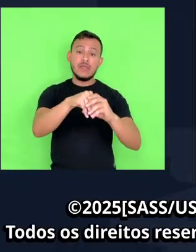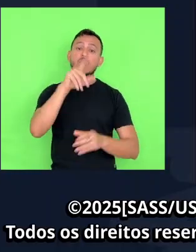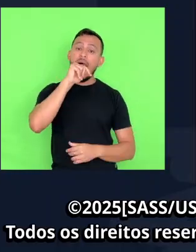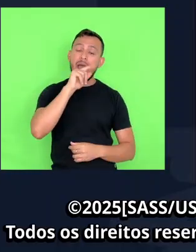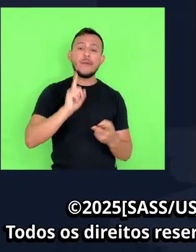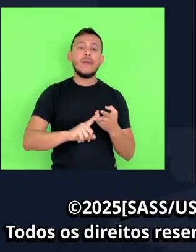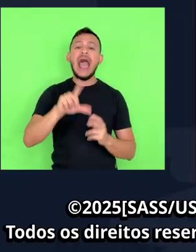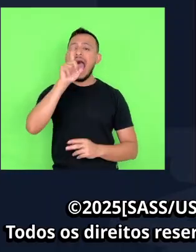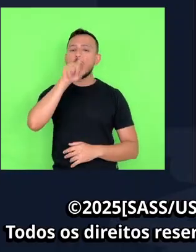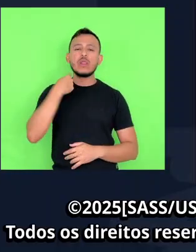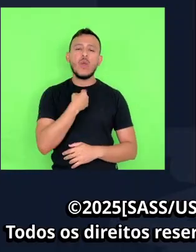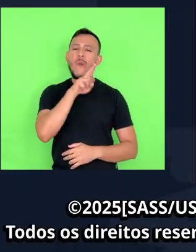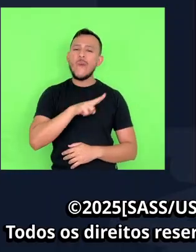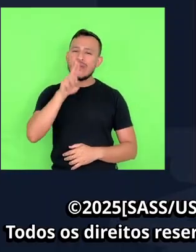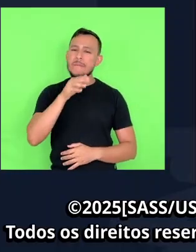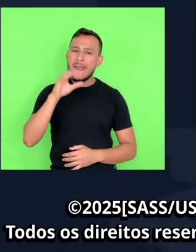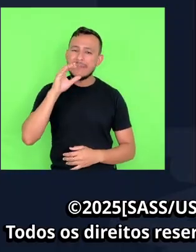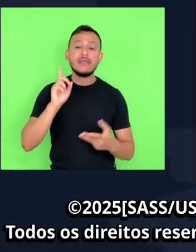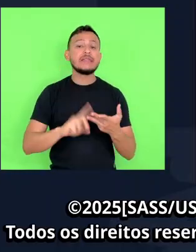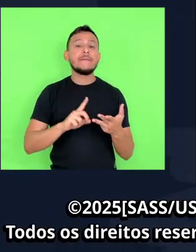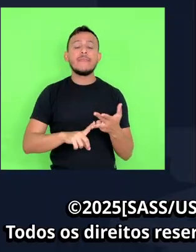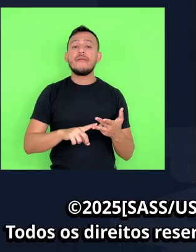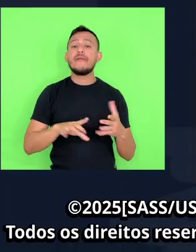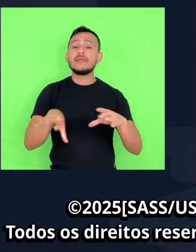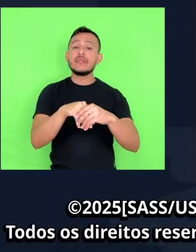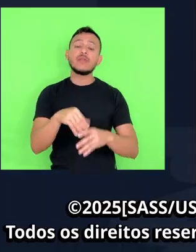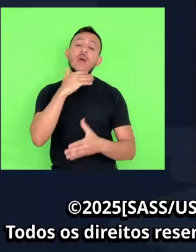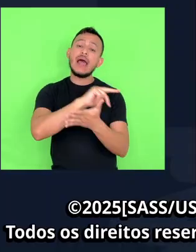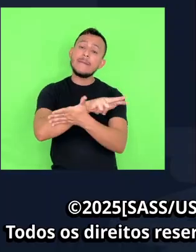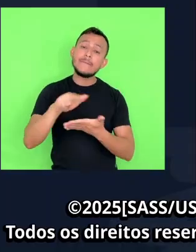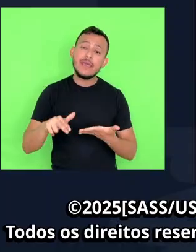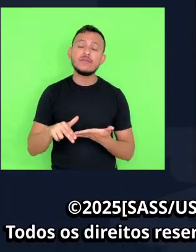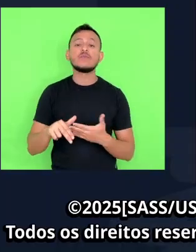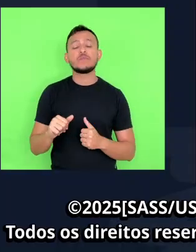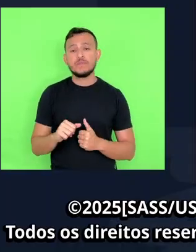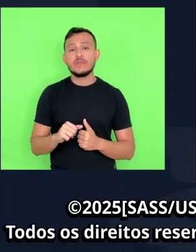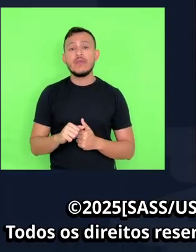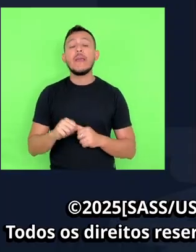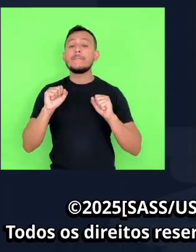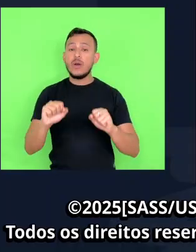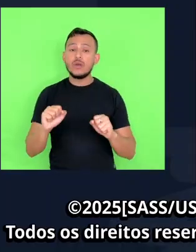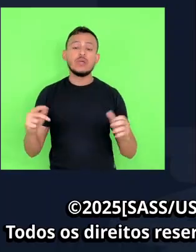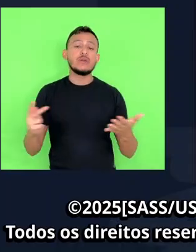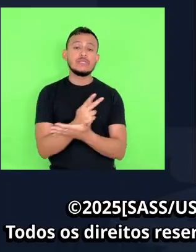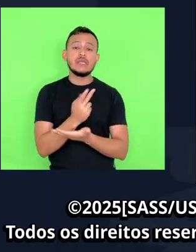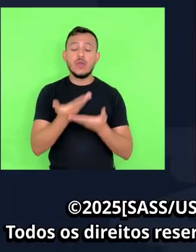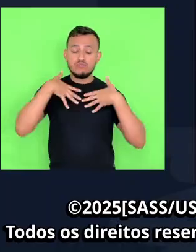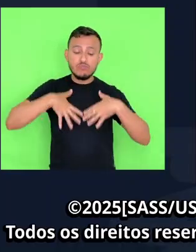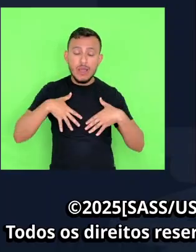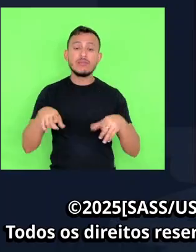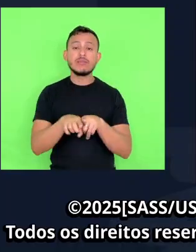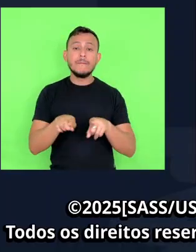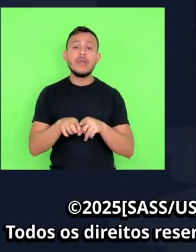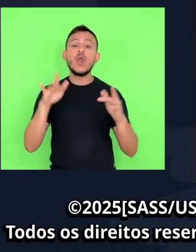água potável, adere aos alimentos, ele vai poder ser inalado, ingerido ou entrar em